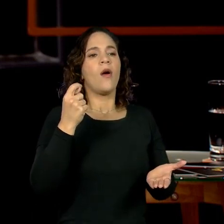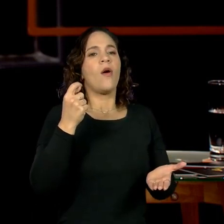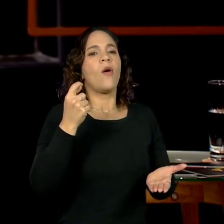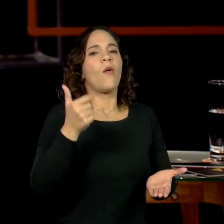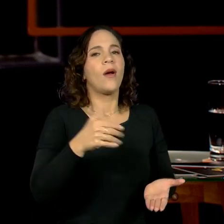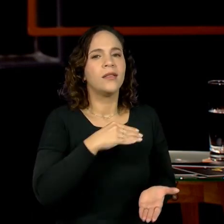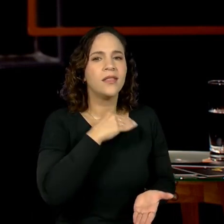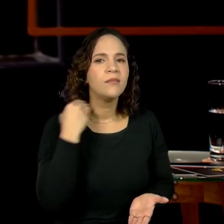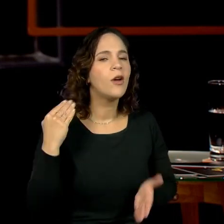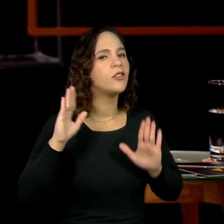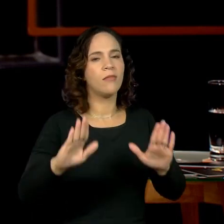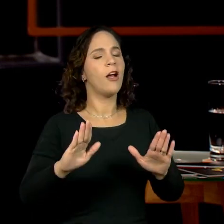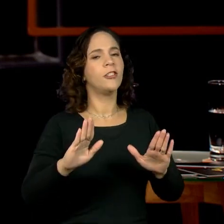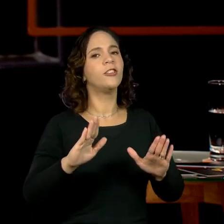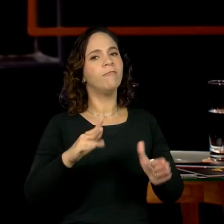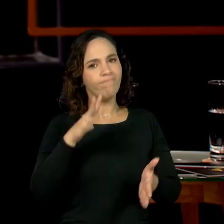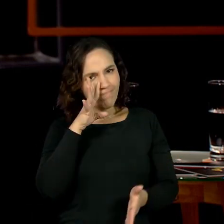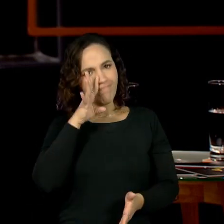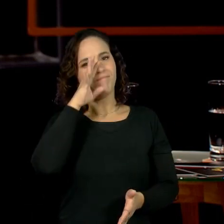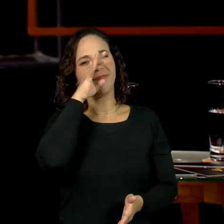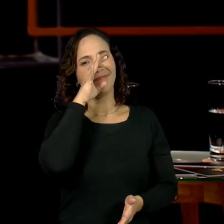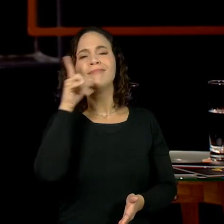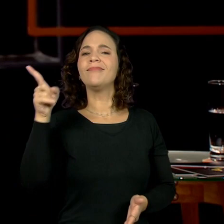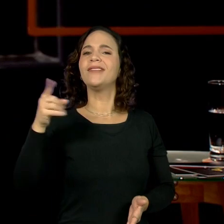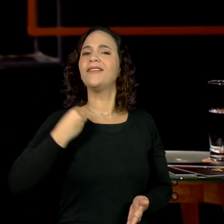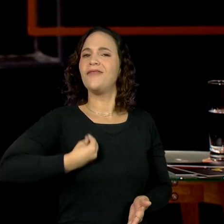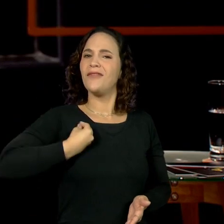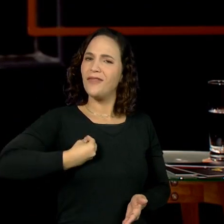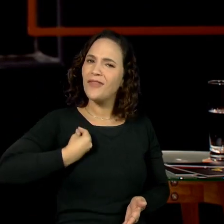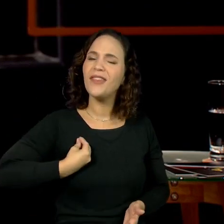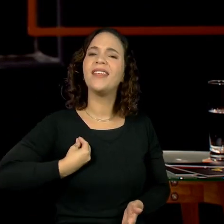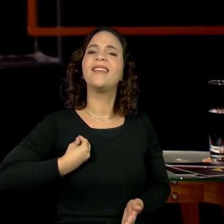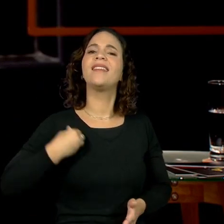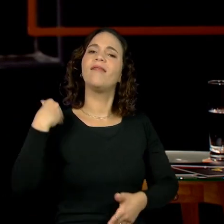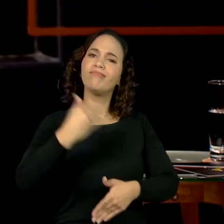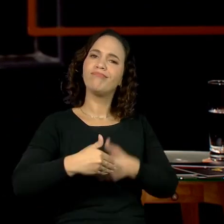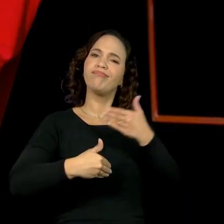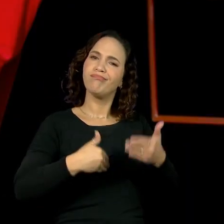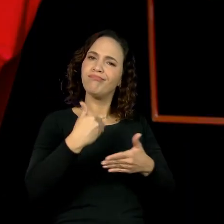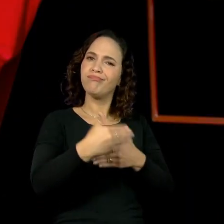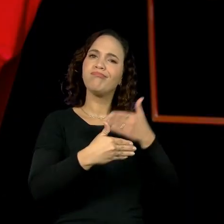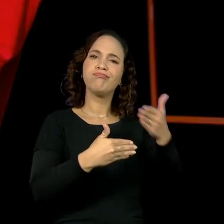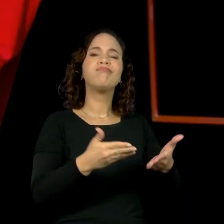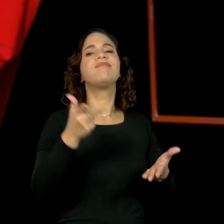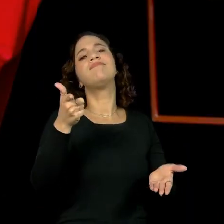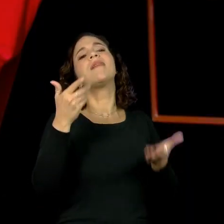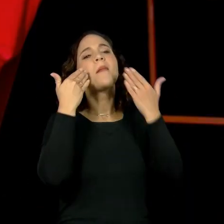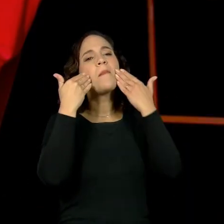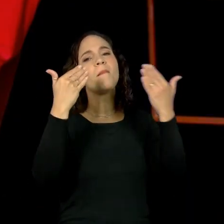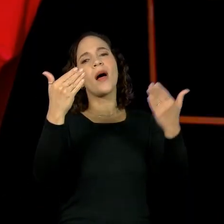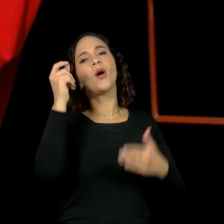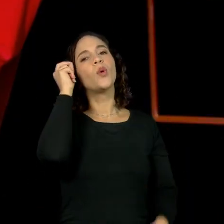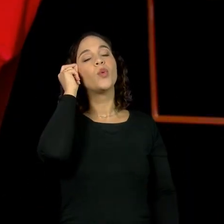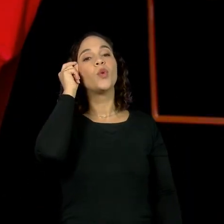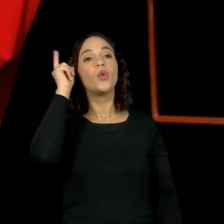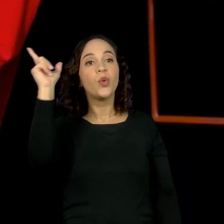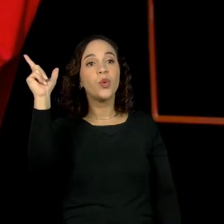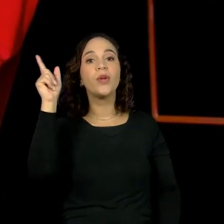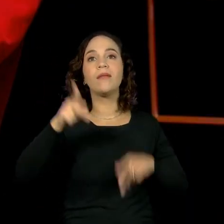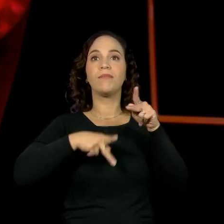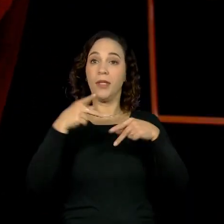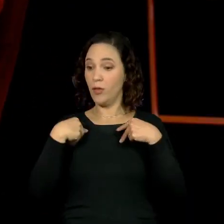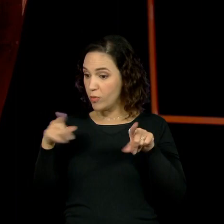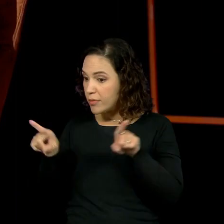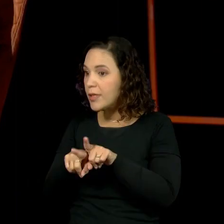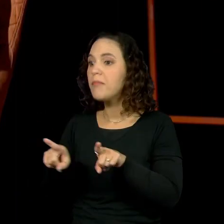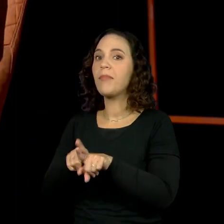Nelson Sargento, né? Você que dedicou a vida toda a essa e outras manifestações da cultura popular brasileira. E continuo me dedicando,